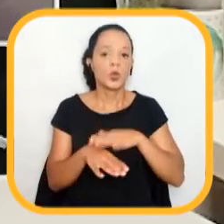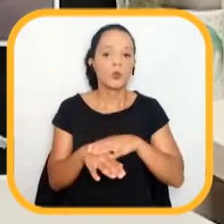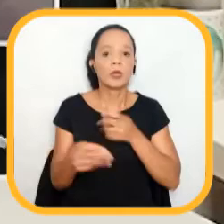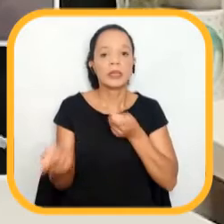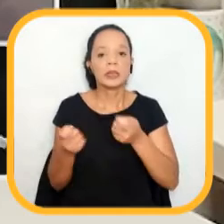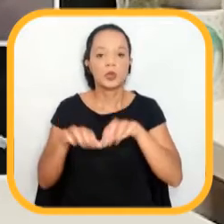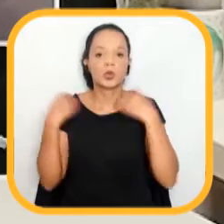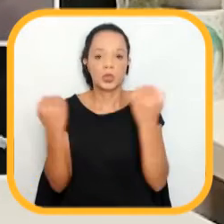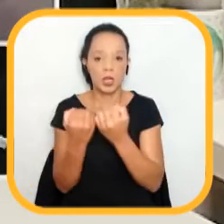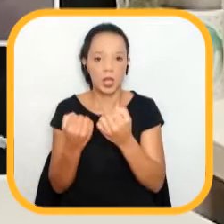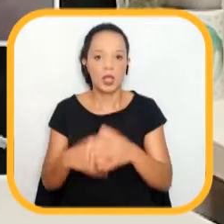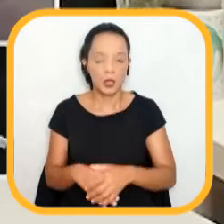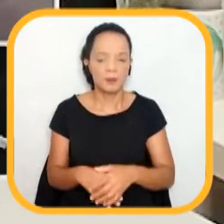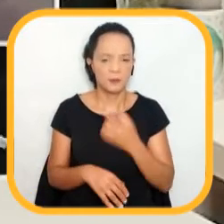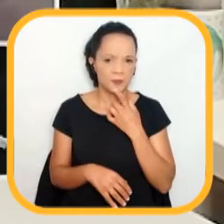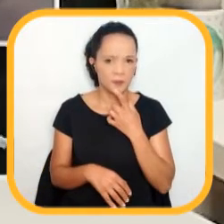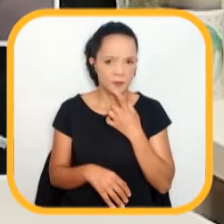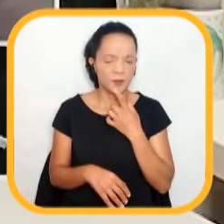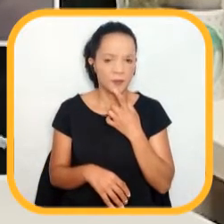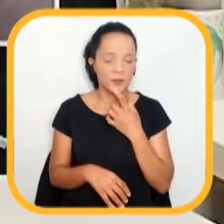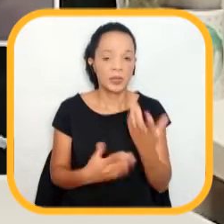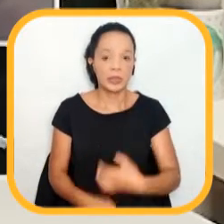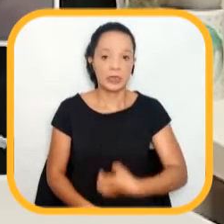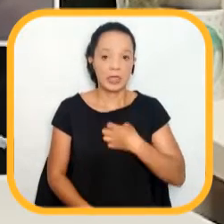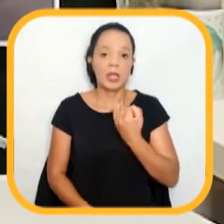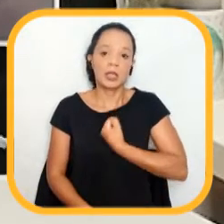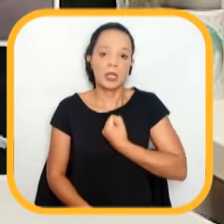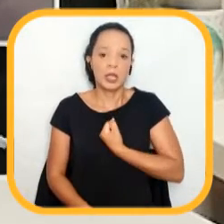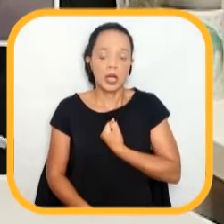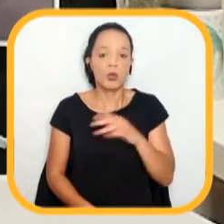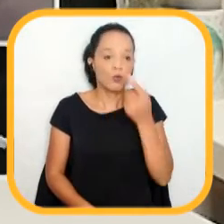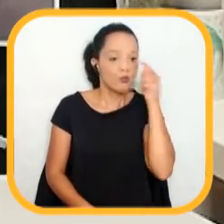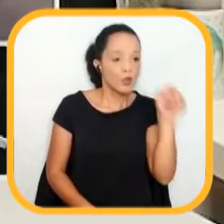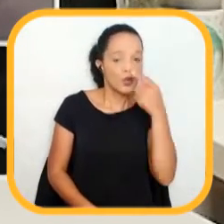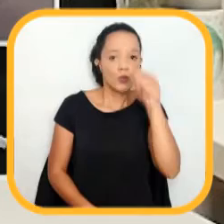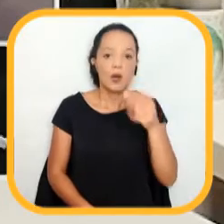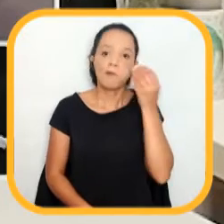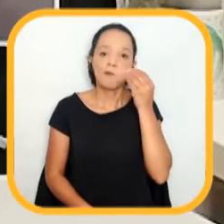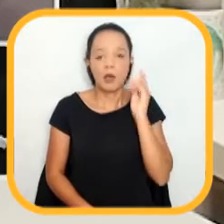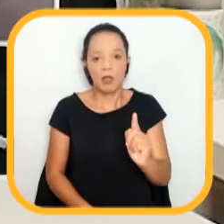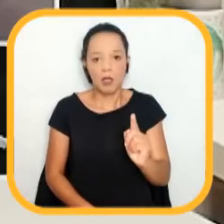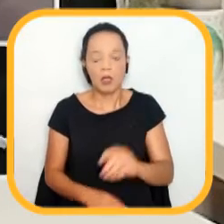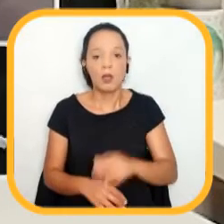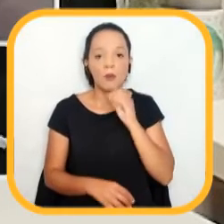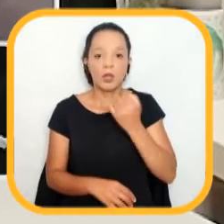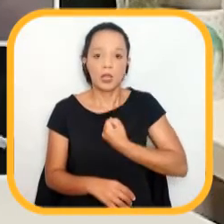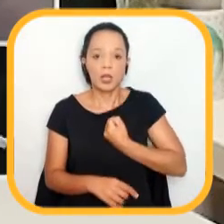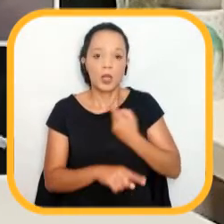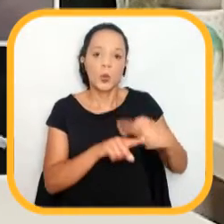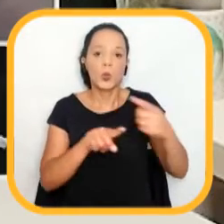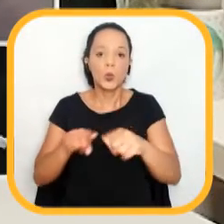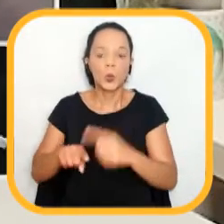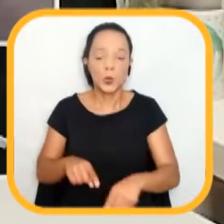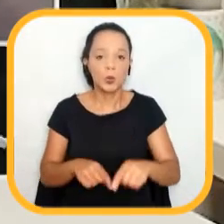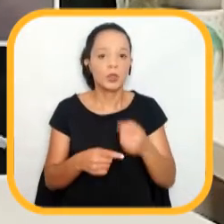feminino, que organizam a maioria das sociedades. Ou seja, entendem que a identidade e a expressão de género são aspectos, podendo as suas